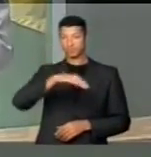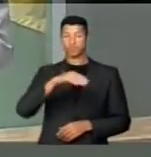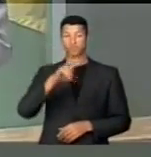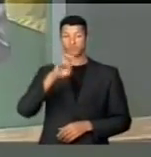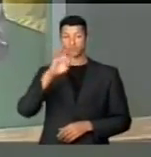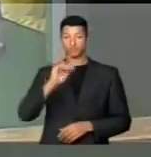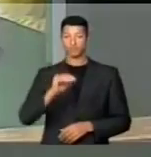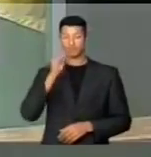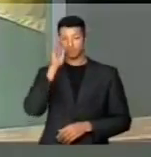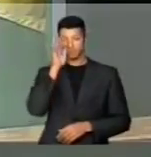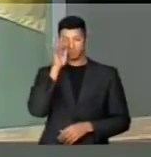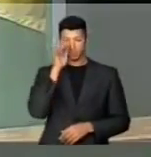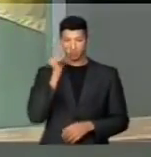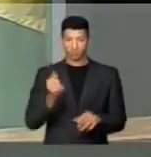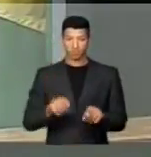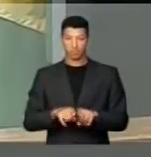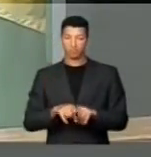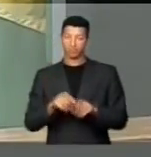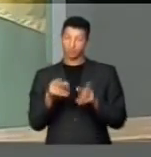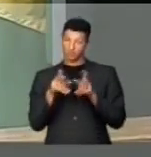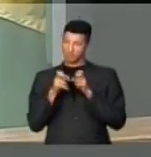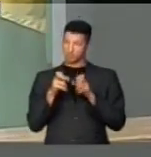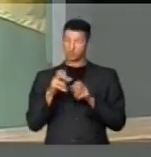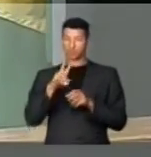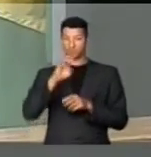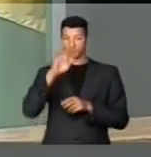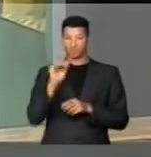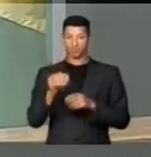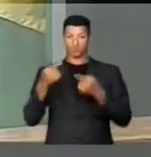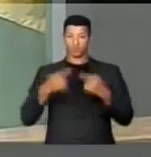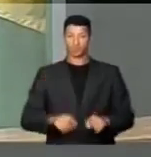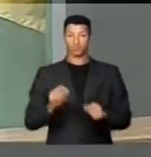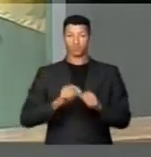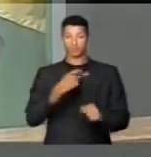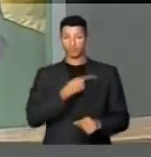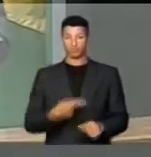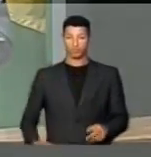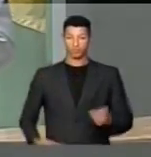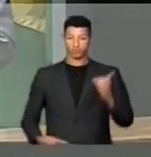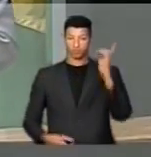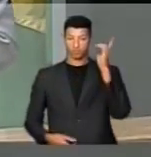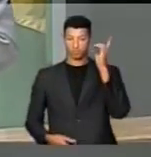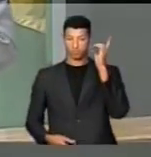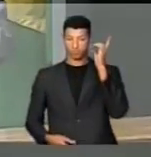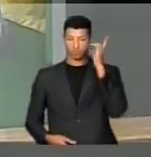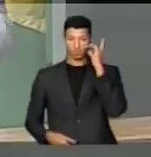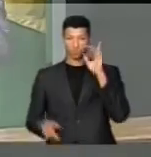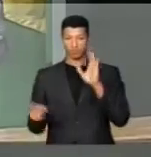nefasto, curioso e suspeitíssimo veto aposto pela presidente